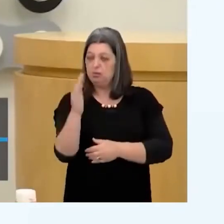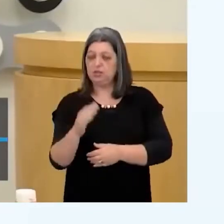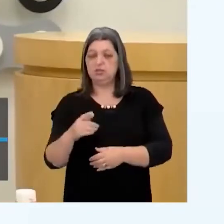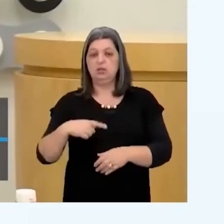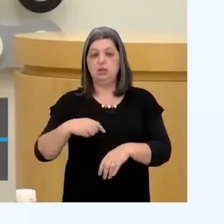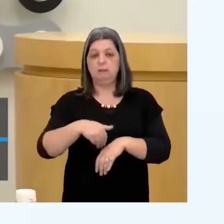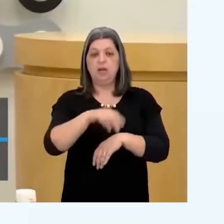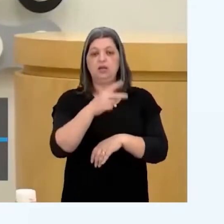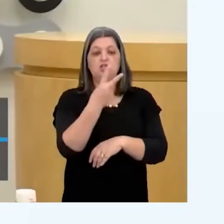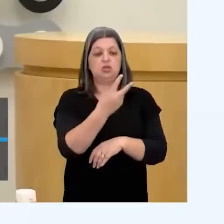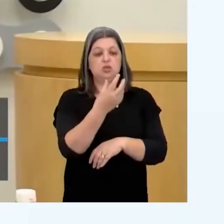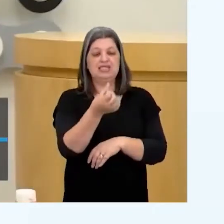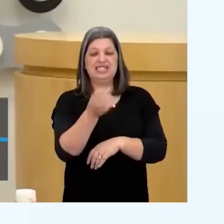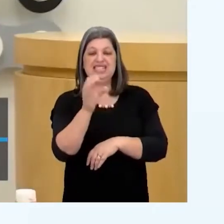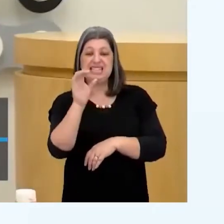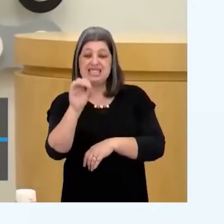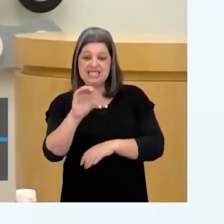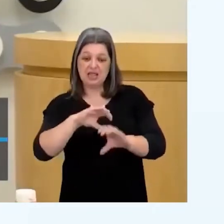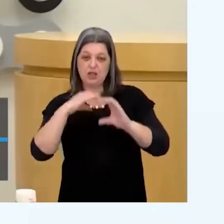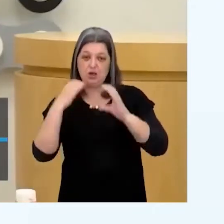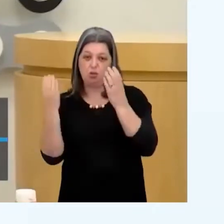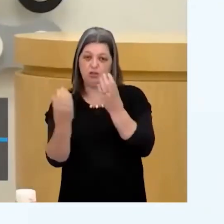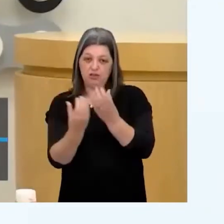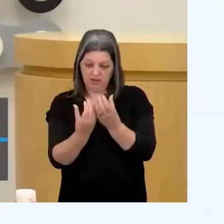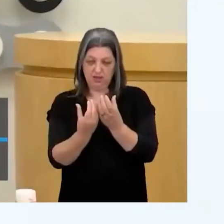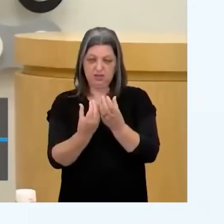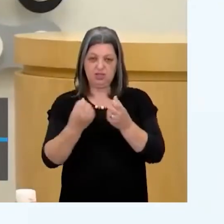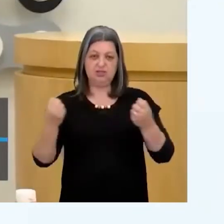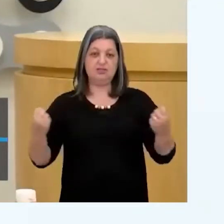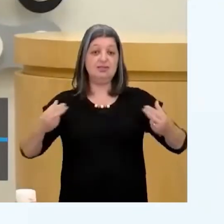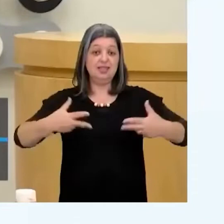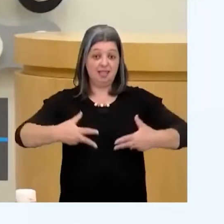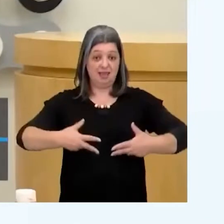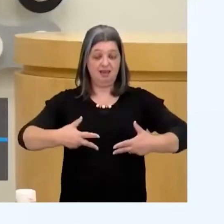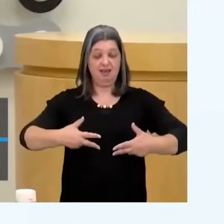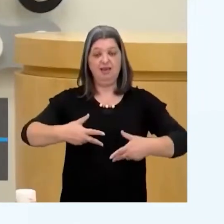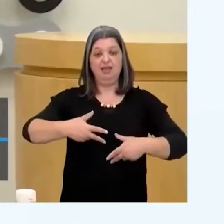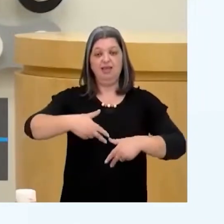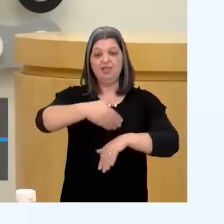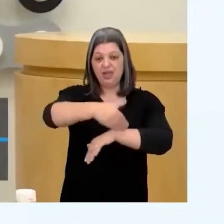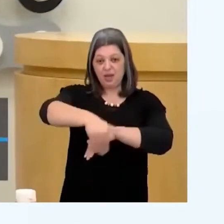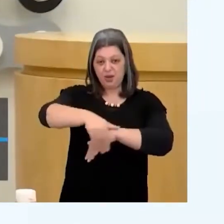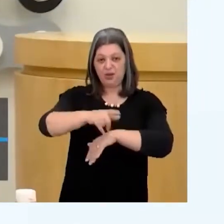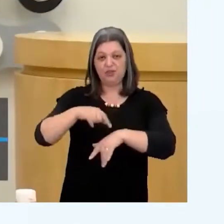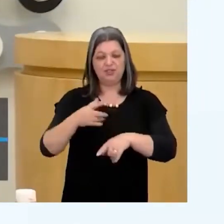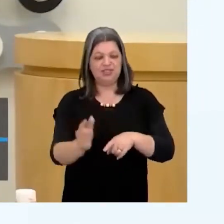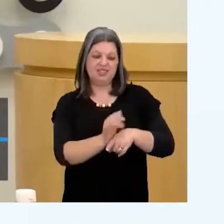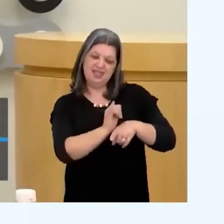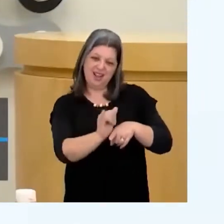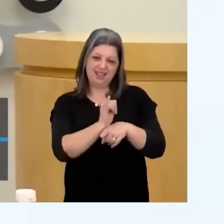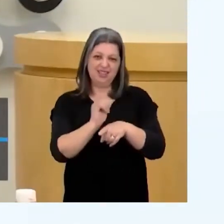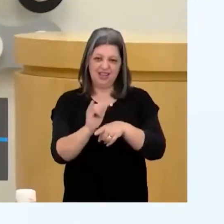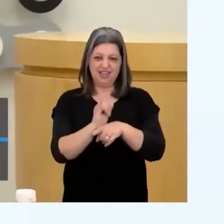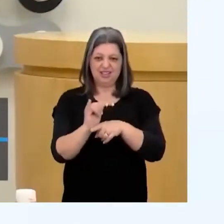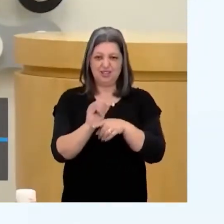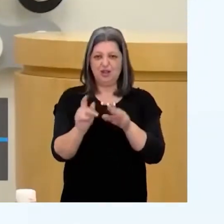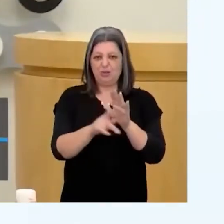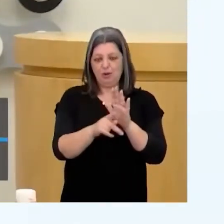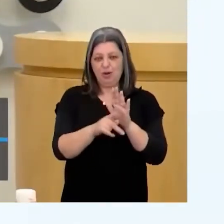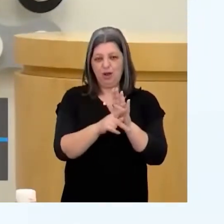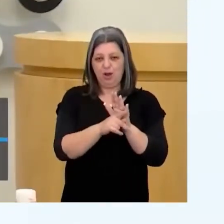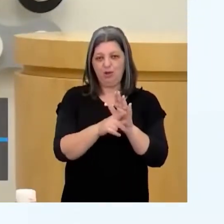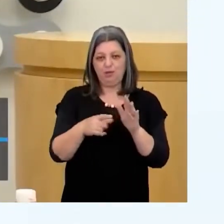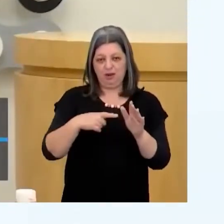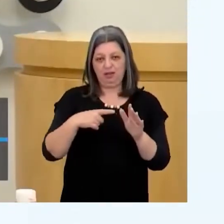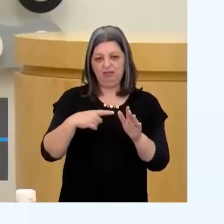260 comunidades de slam, sendo a maioria na rua. Né? A gente achou o nosso jeitinho de fazer, né? Assim como foi a Block Party lá